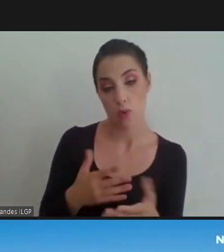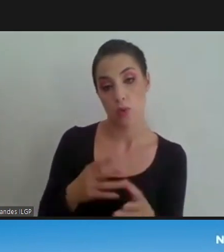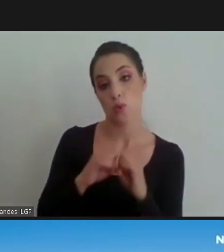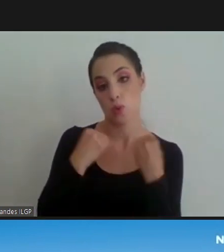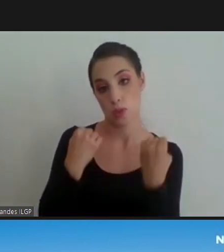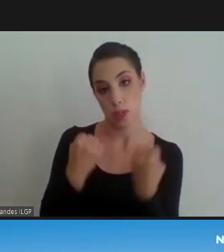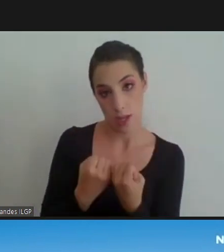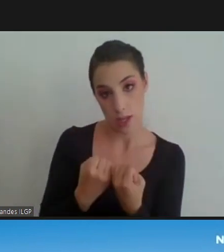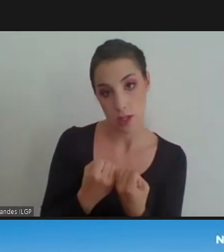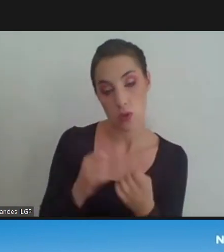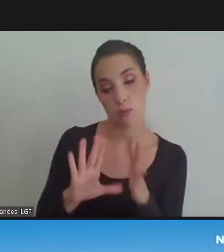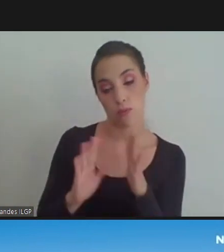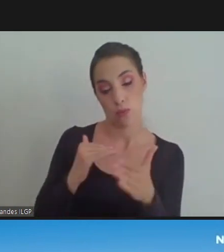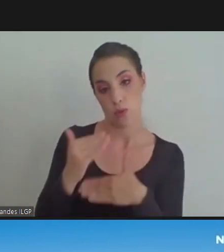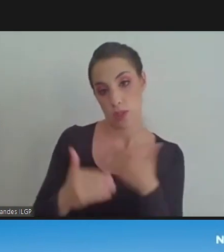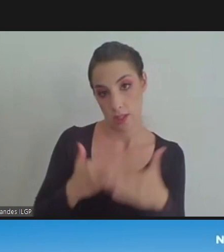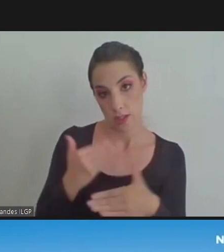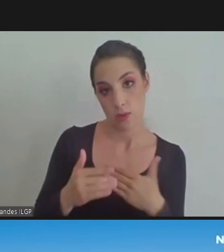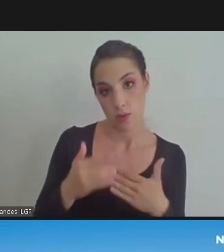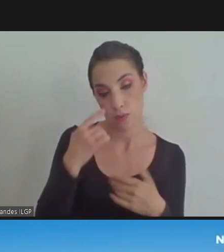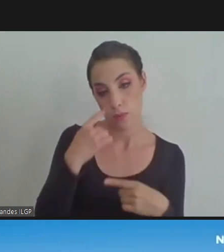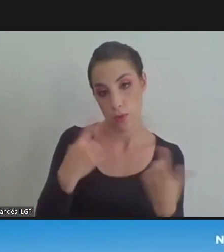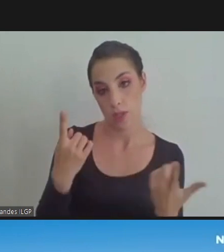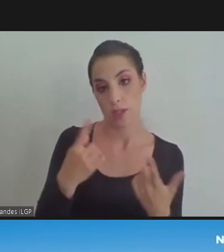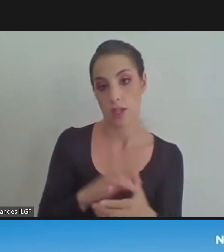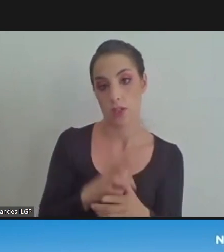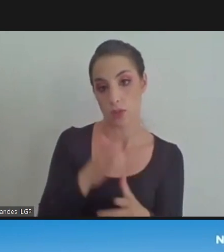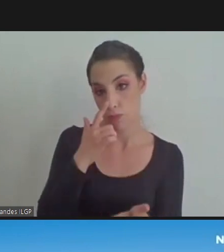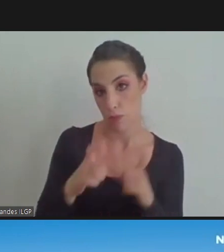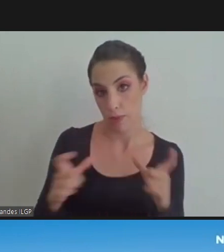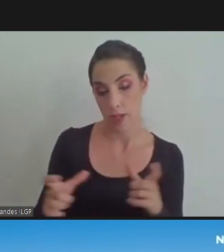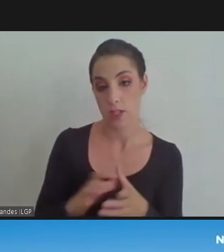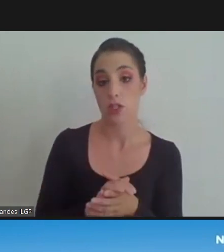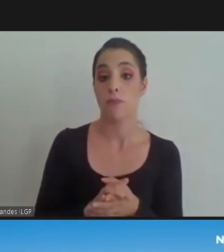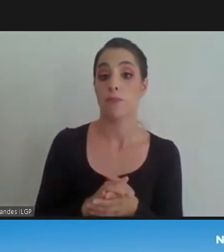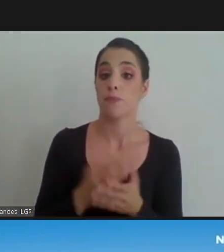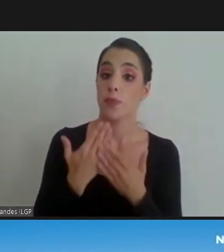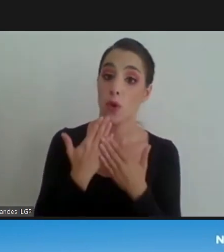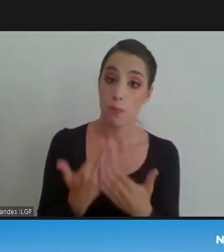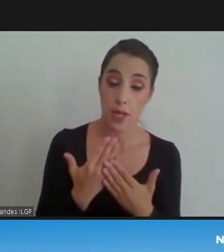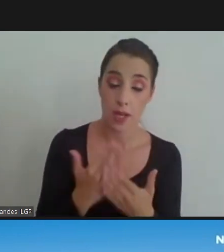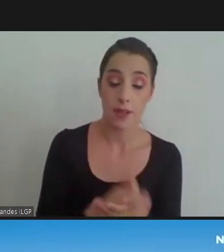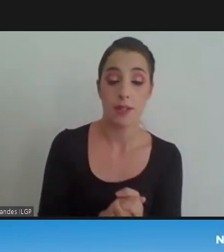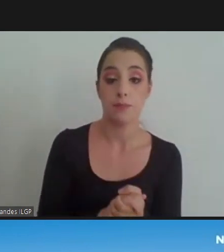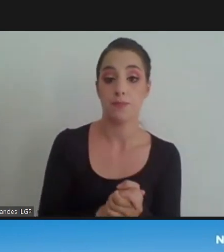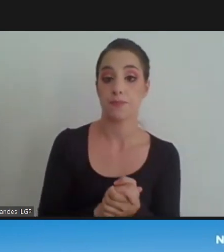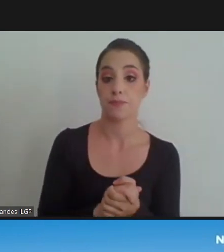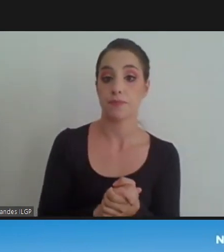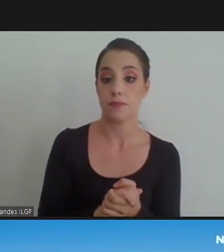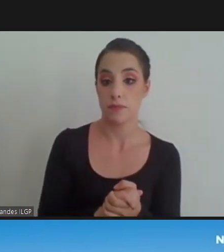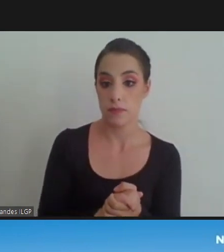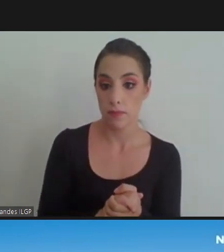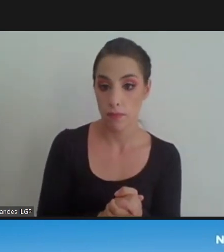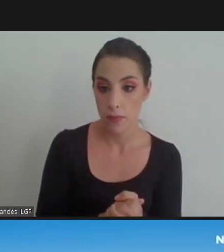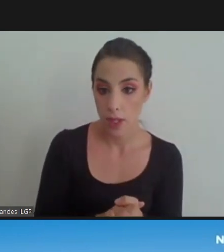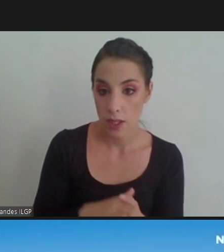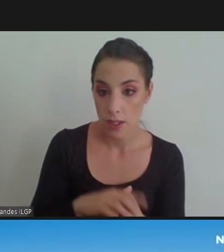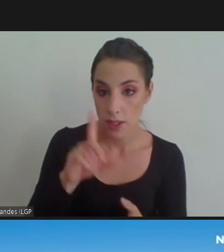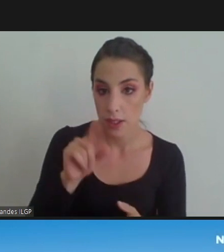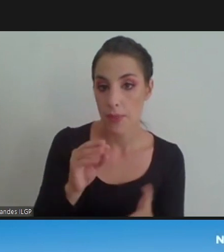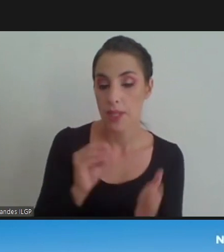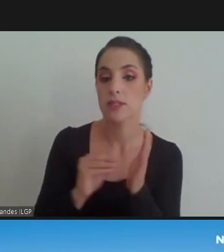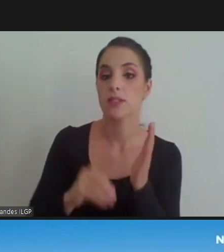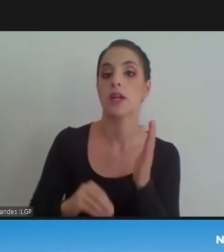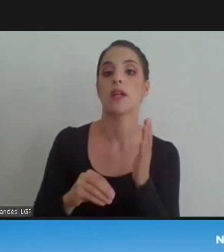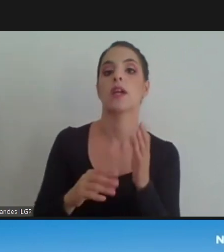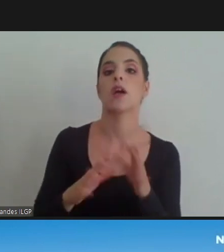social no processo de políticas públicas. Muito obrigada, Adriana. Hermenegildo, e para a Secretaria